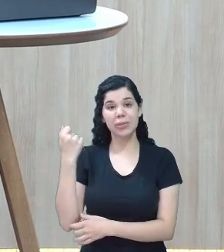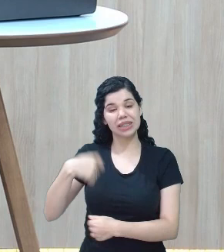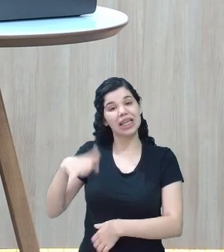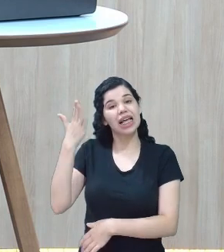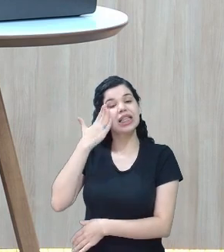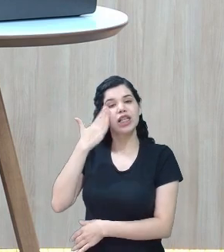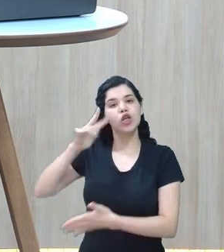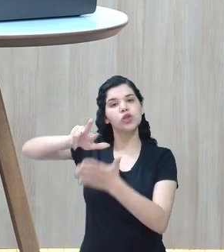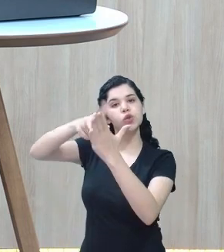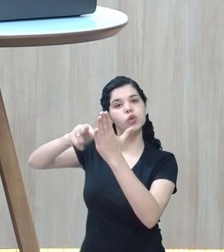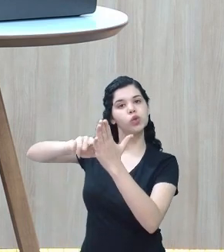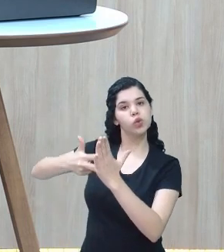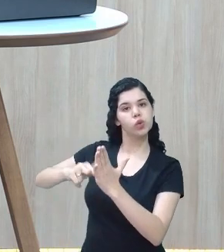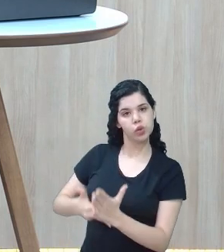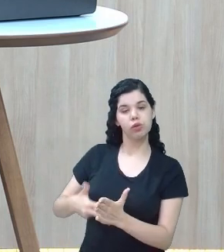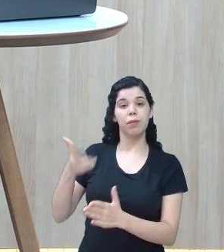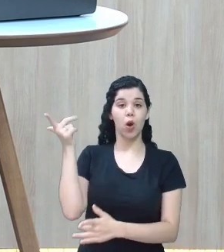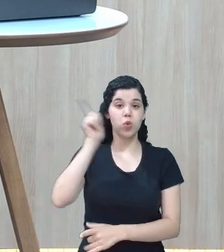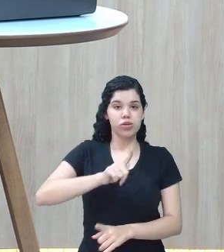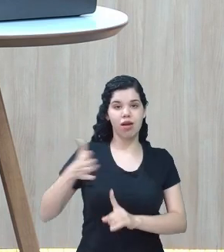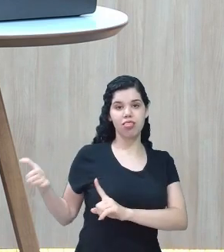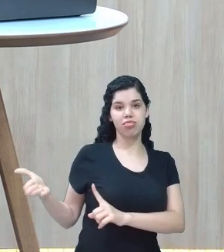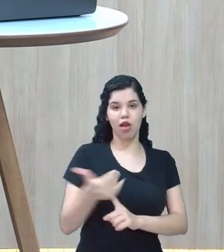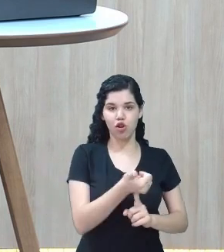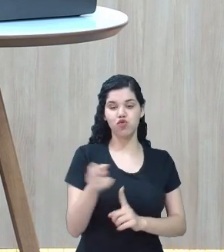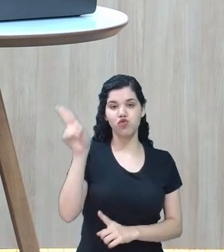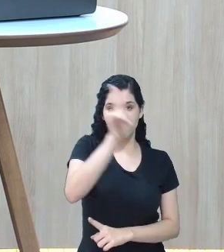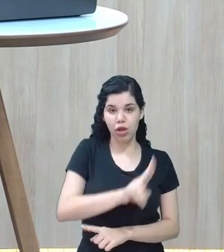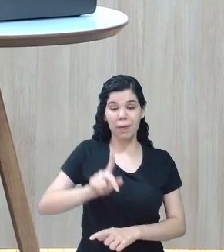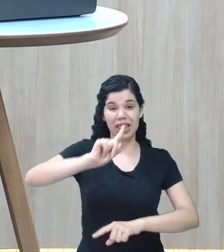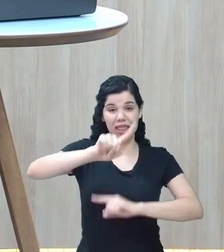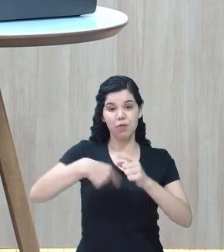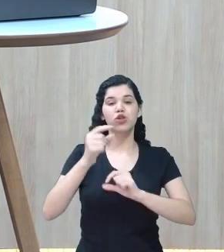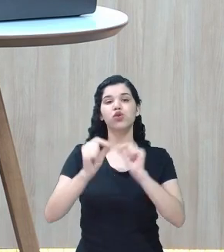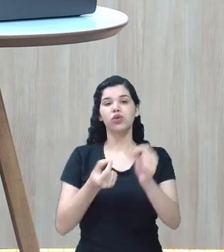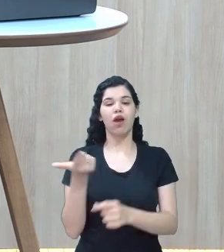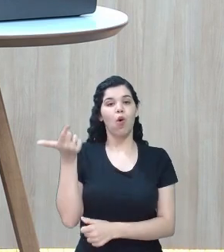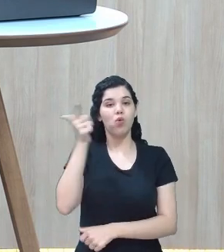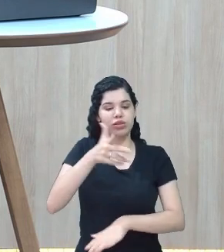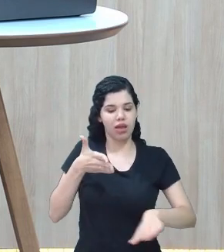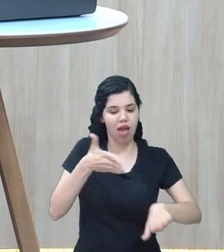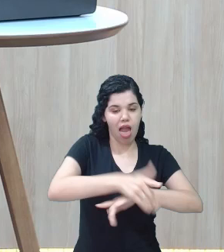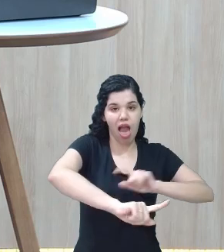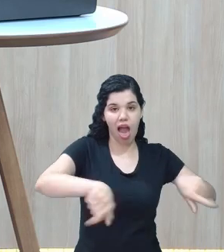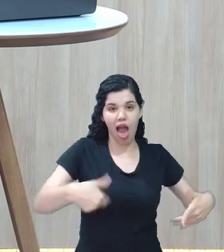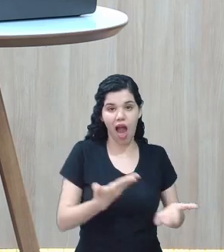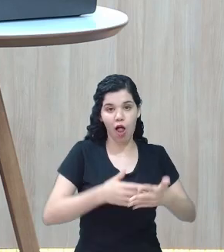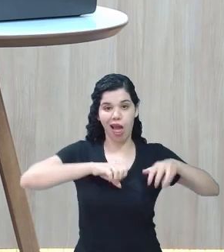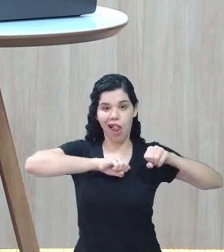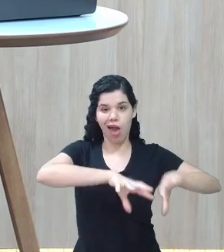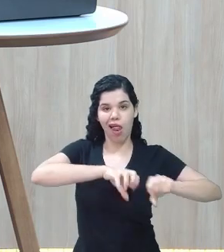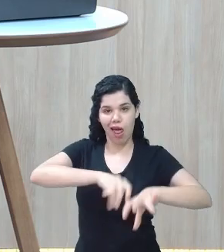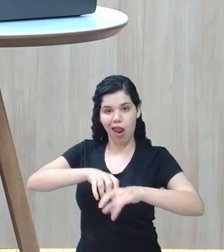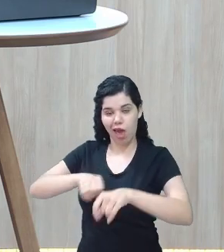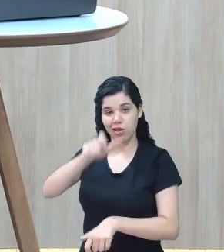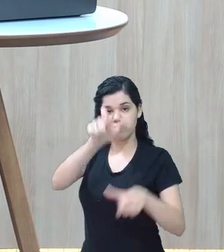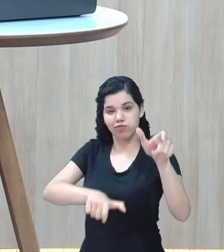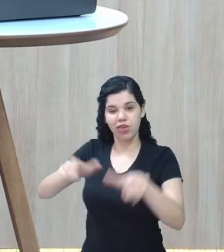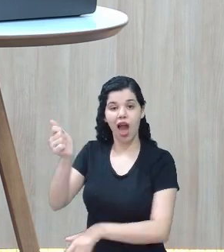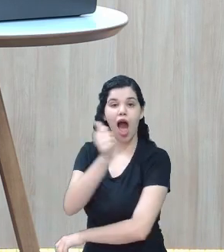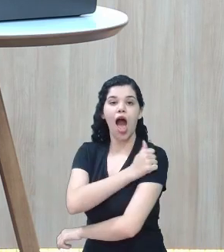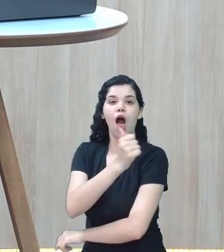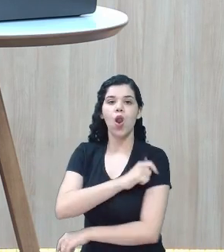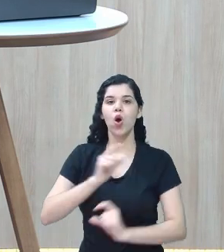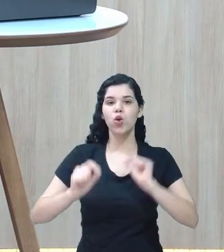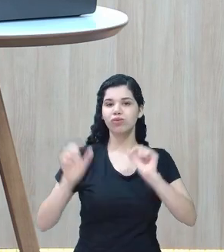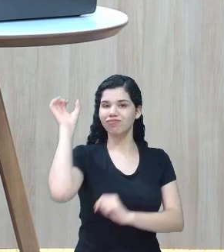apropriar do uso dessa tecnologia, para que assim ele possa fazer uso em sua sala de aula e fazer com que o